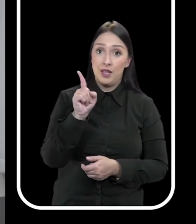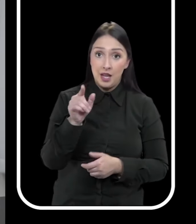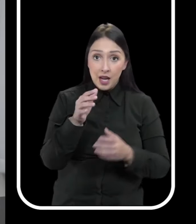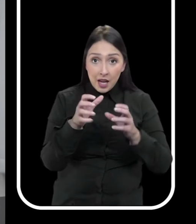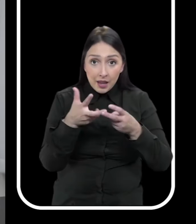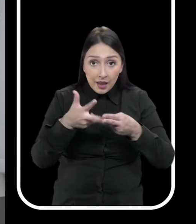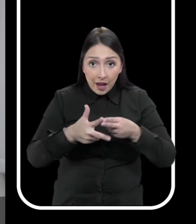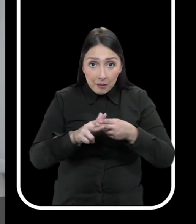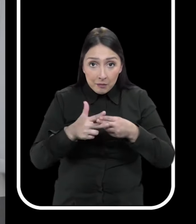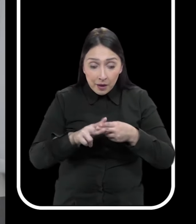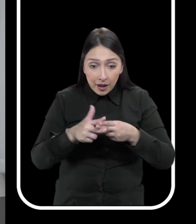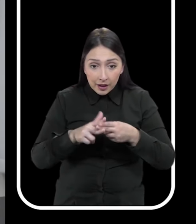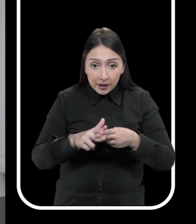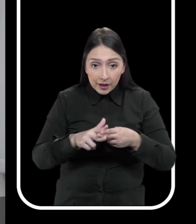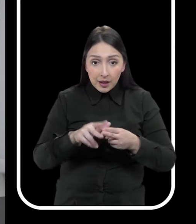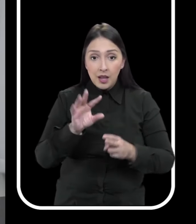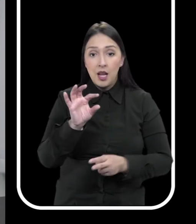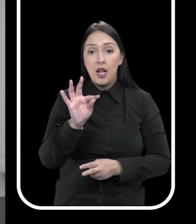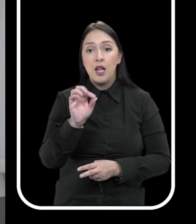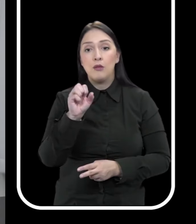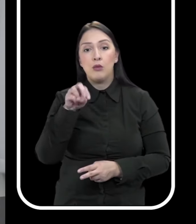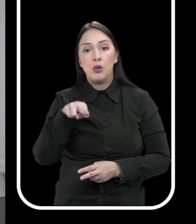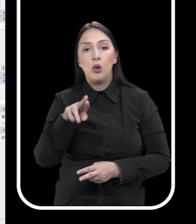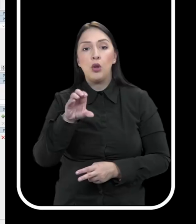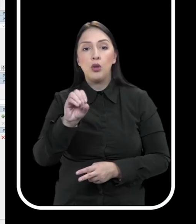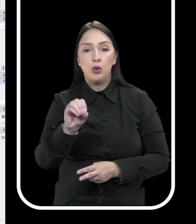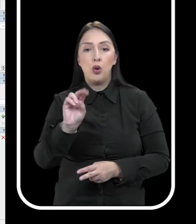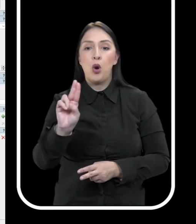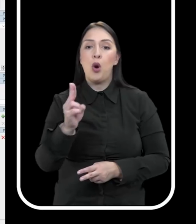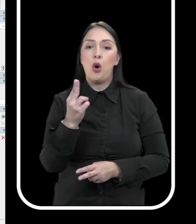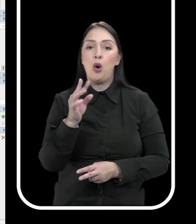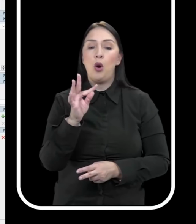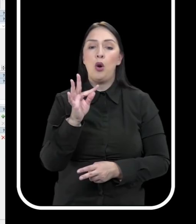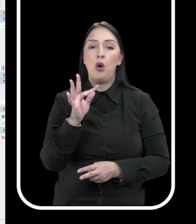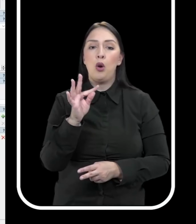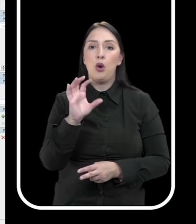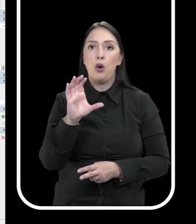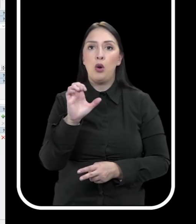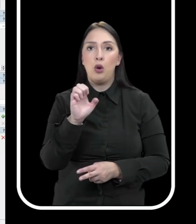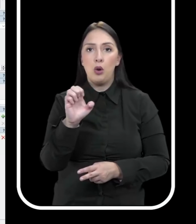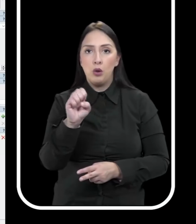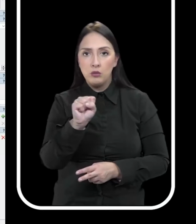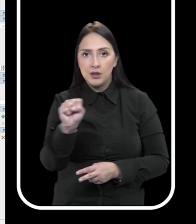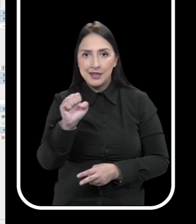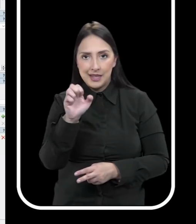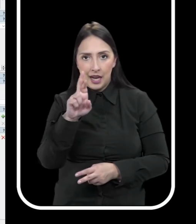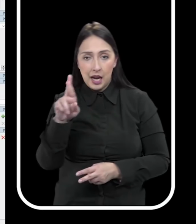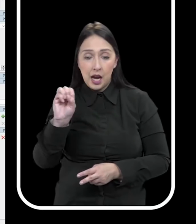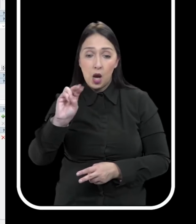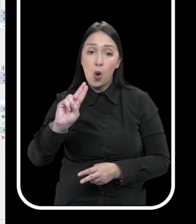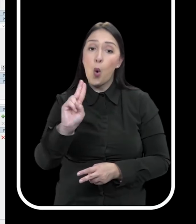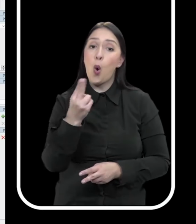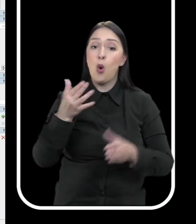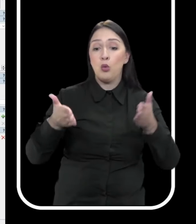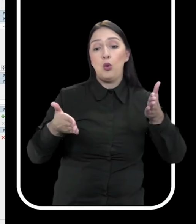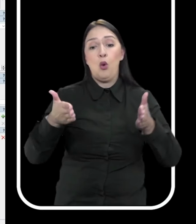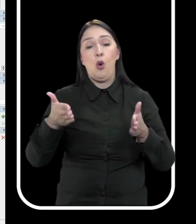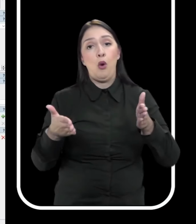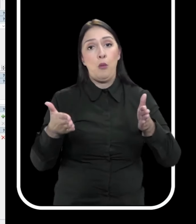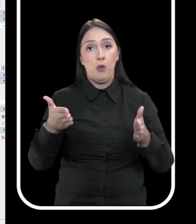né? Seria na máquina chamada torno, seria na máquina chamada serra, ou seria no